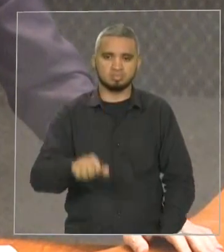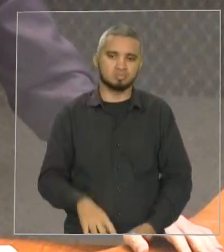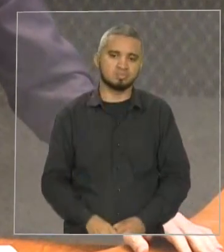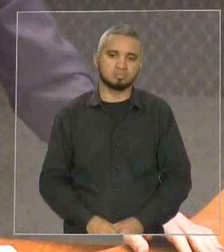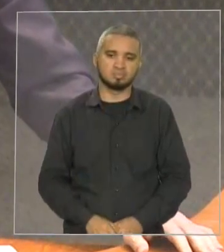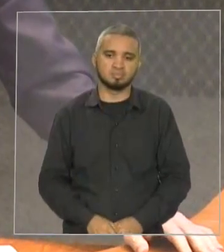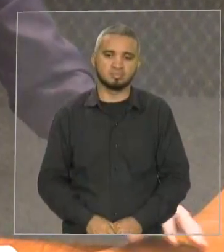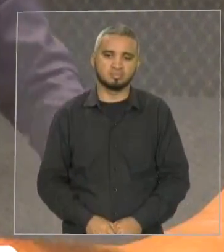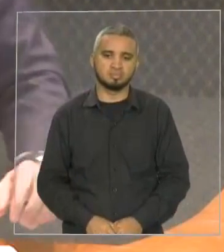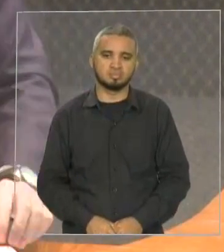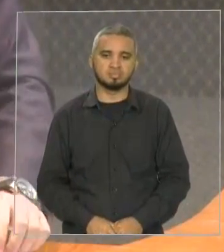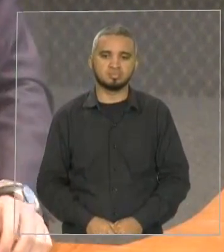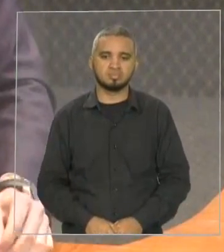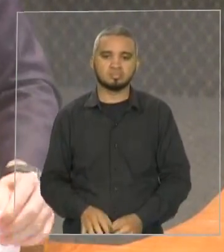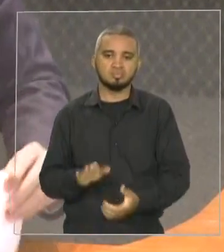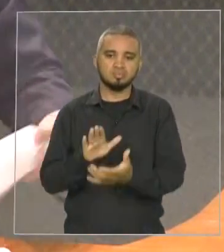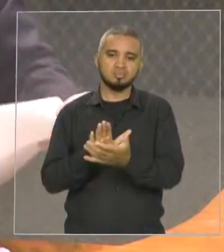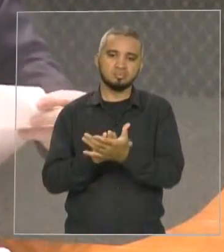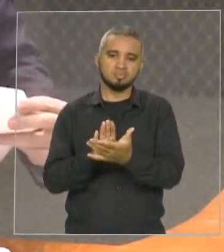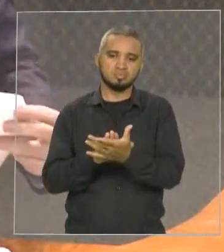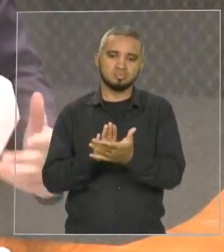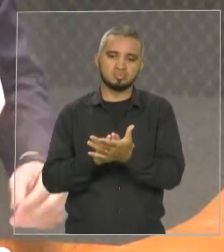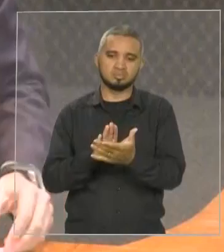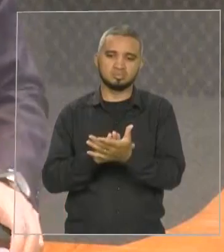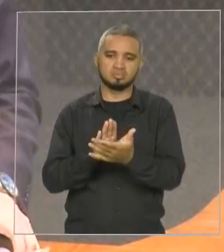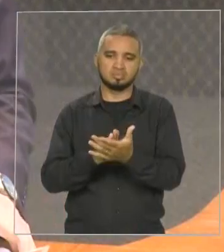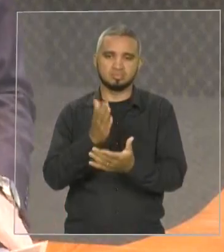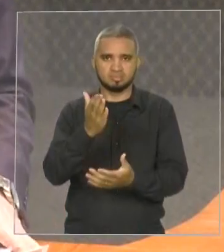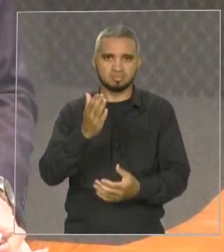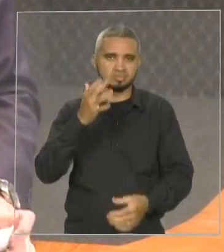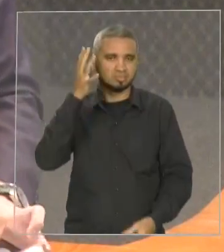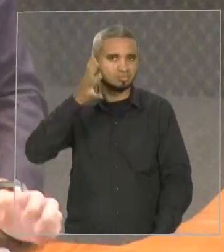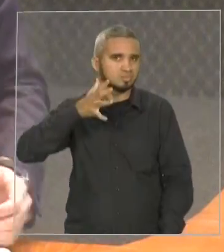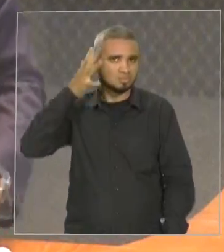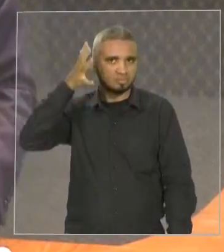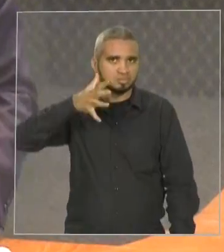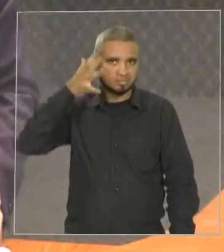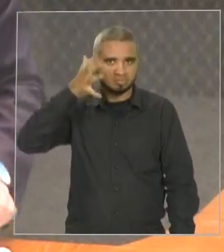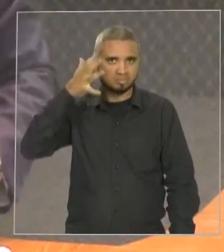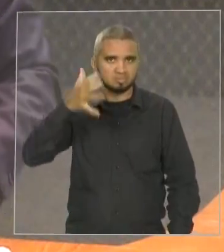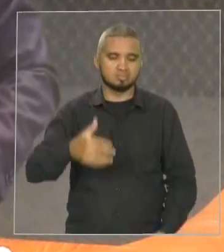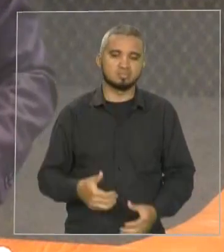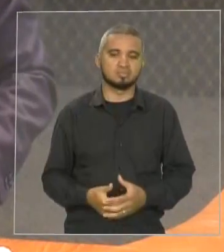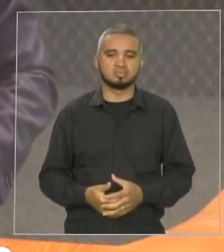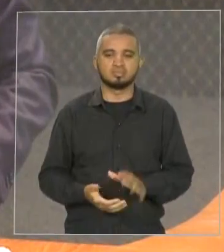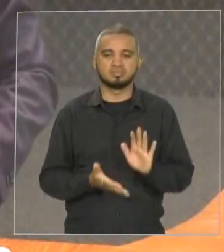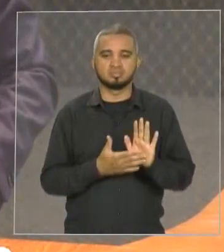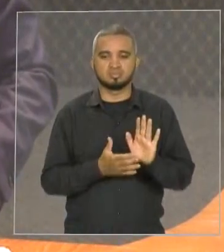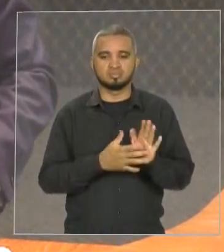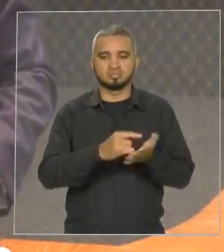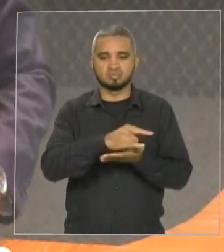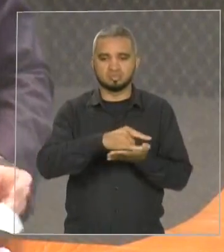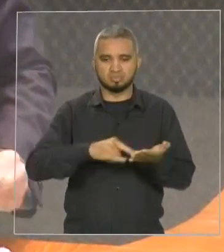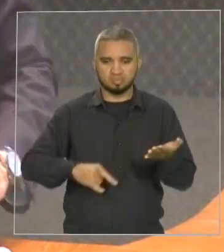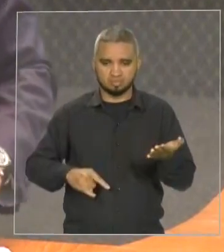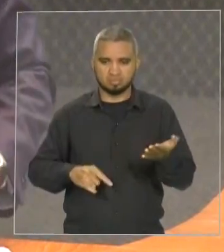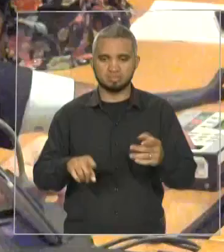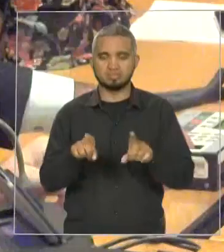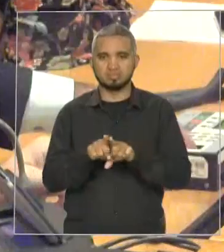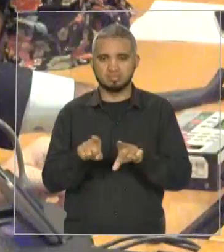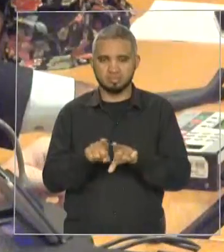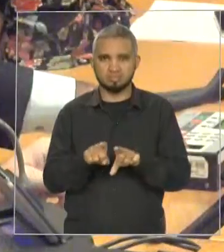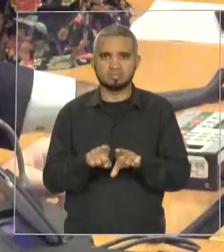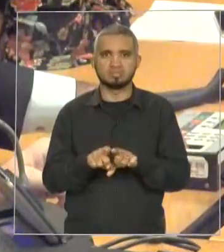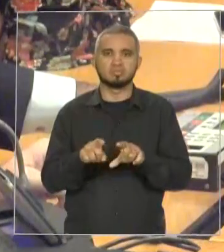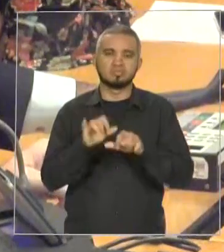Quero parabenizar Vossa Excelência pelo pronunciamento sobre essas certidões e alertar, como Vossa Excelência está